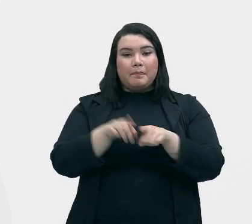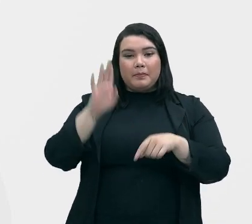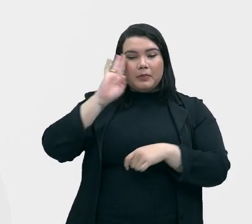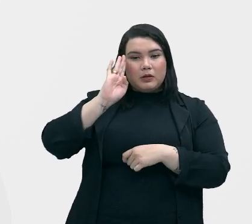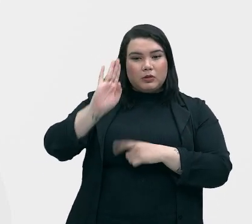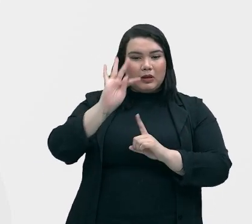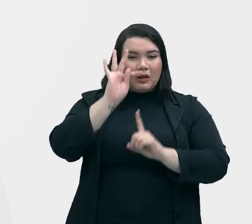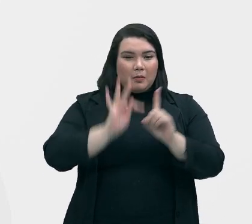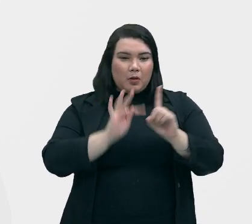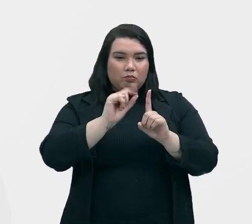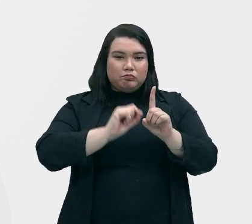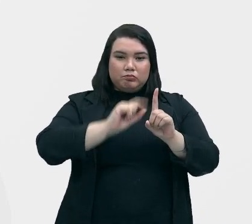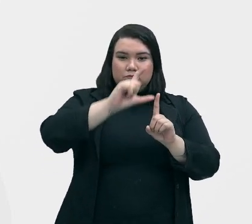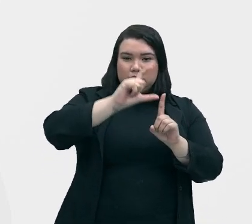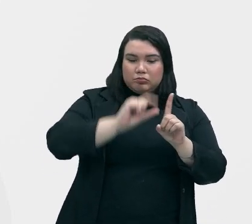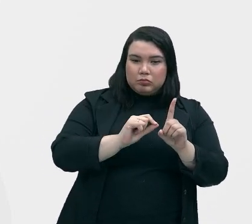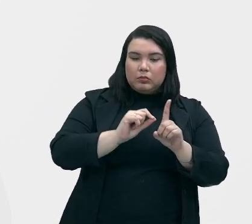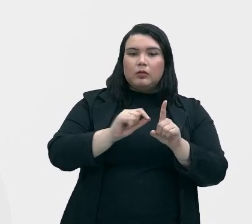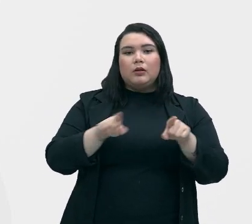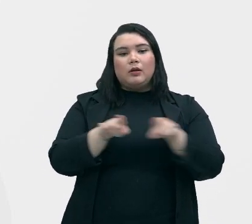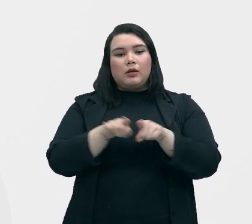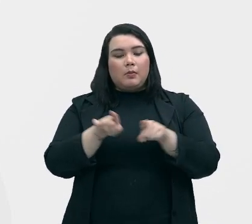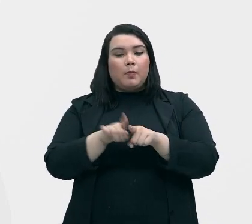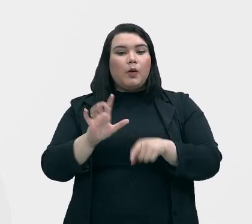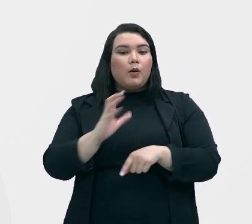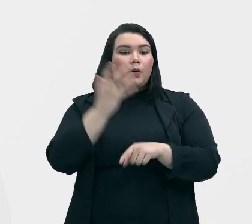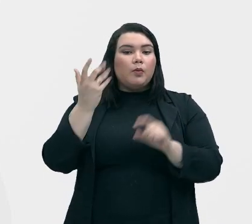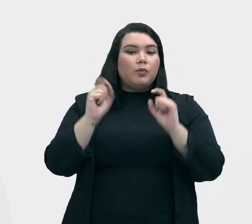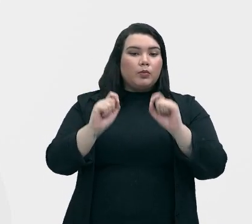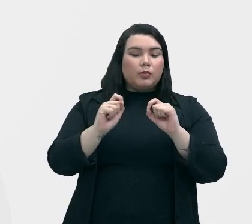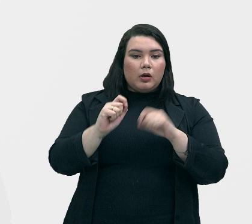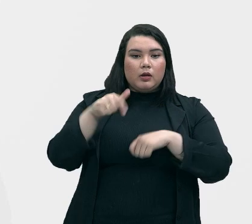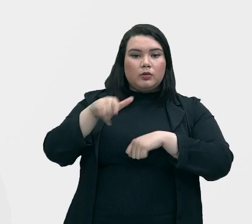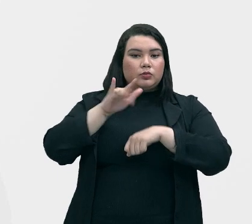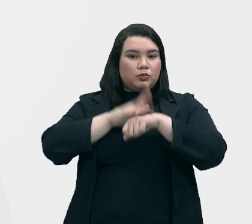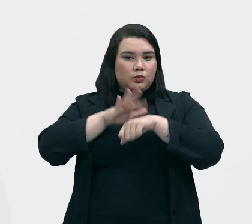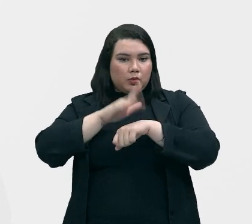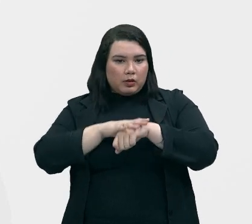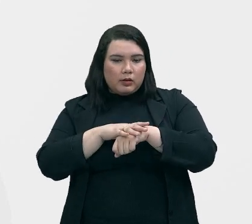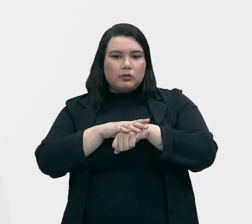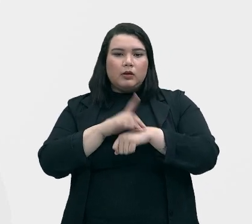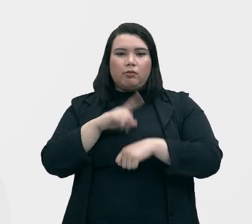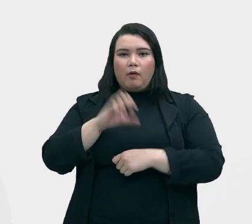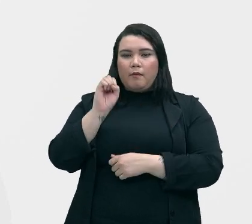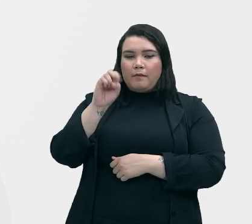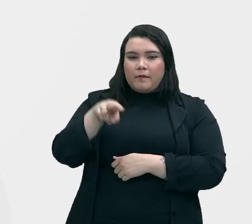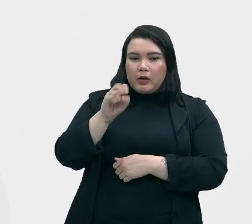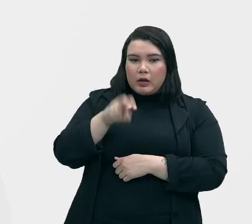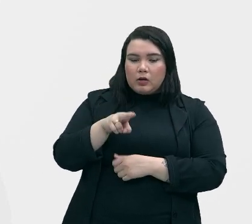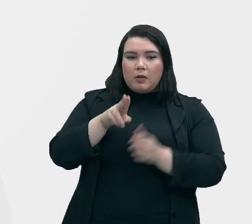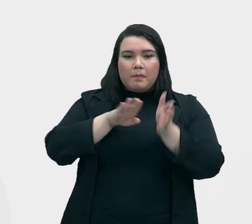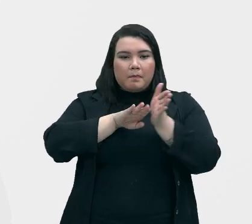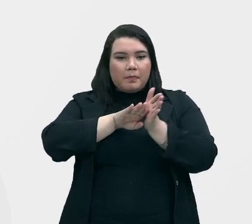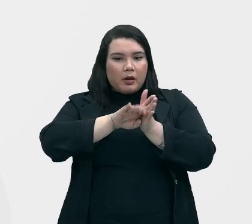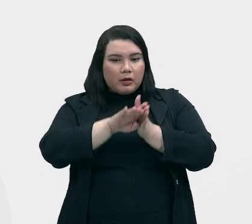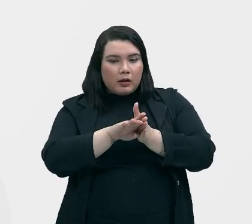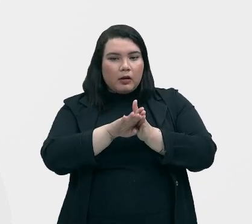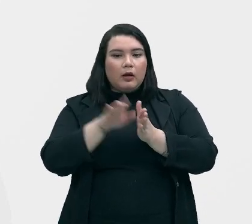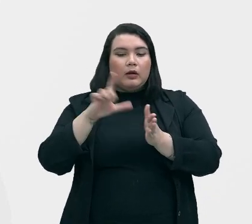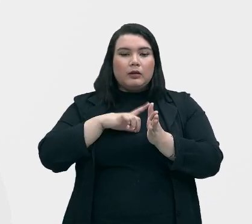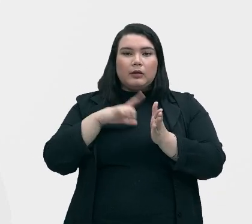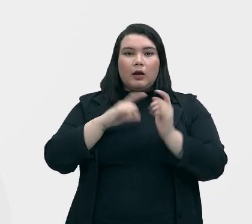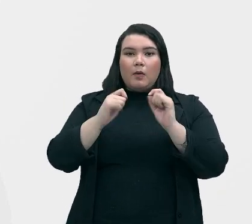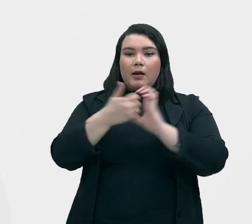de temperatura, também podem ocasionar amidalites, uma doença que é causada por vírus e bactérias e